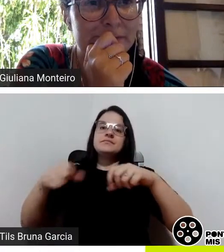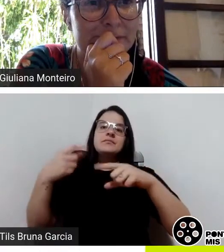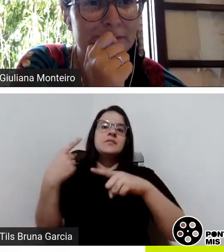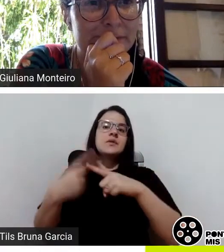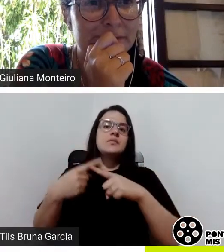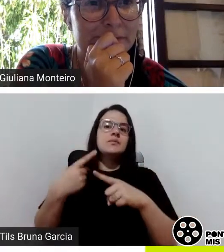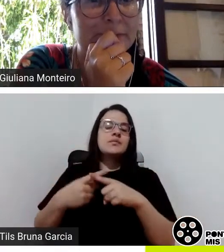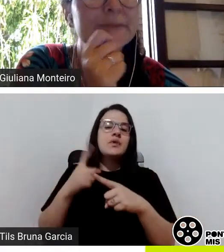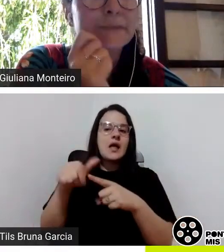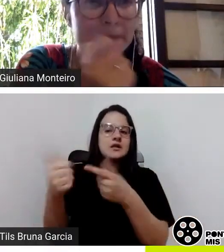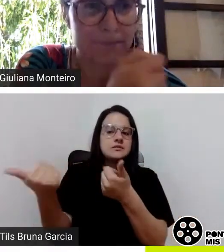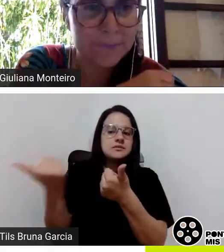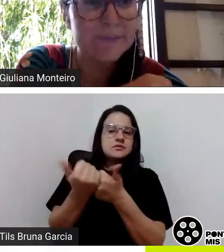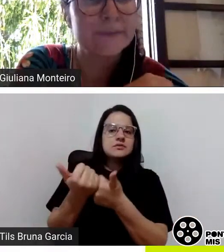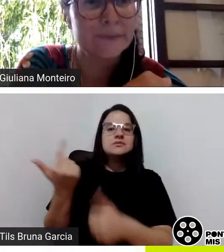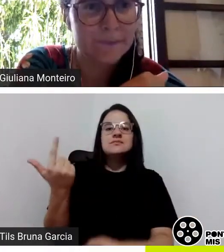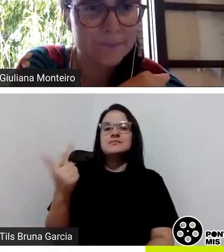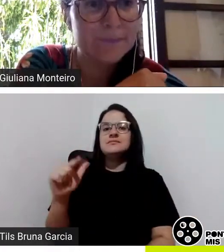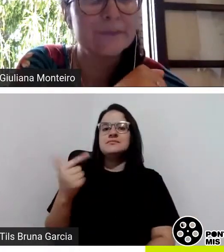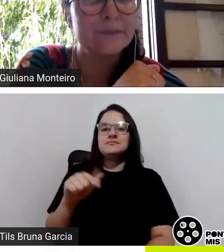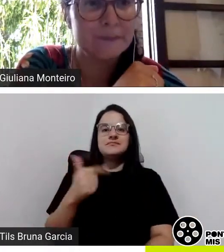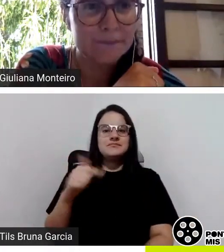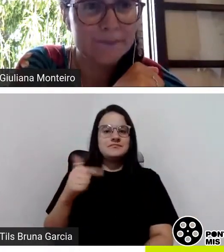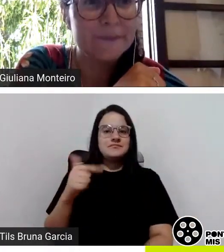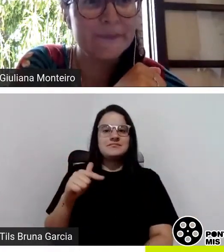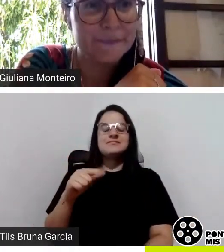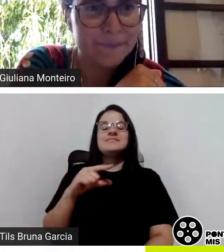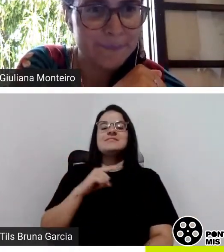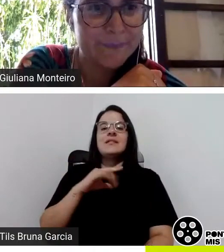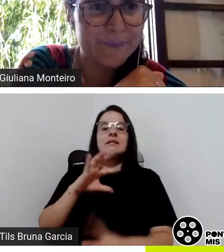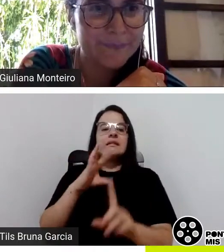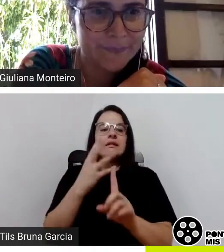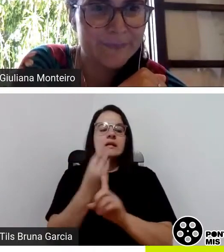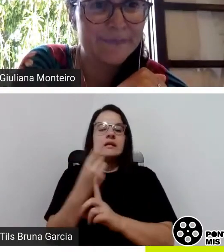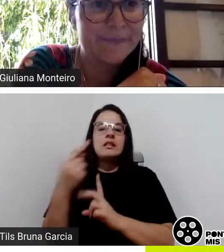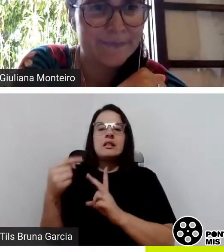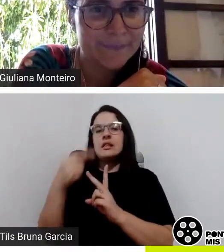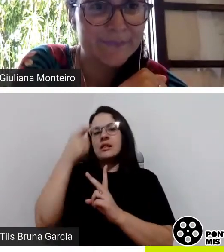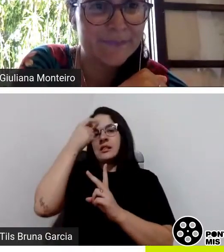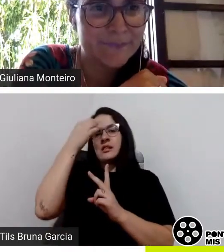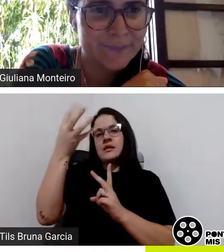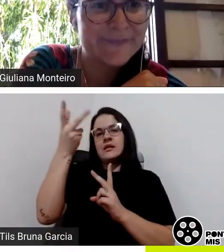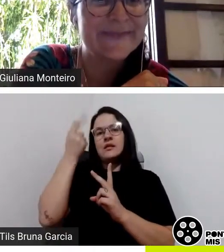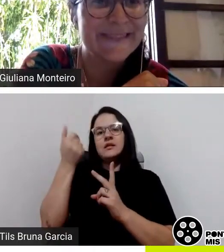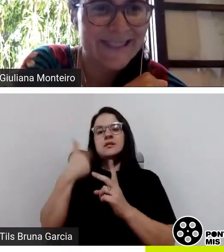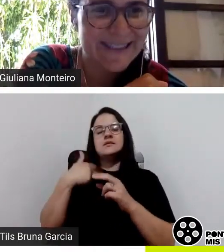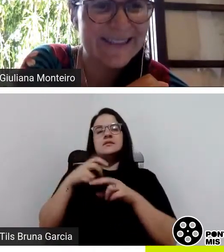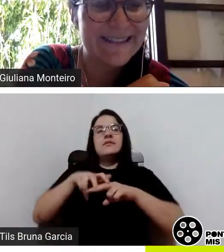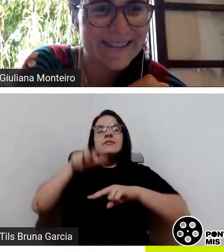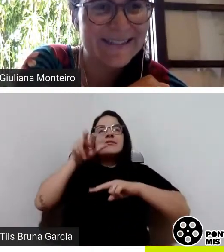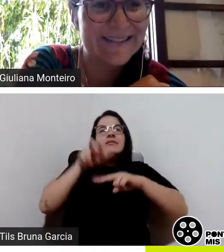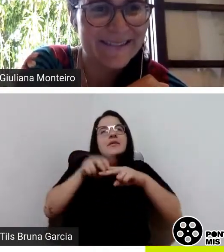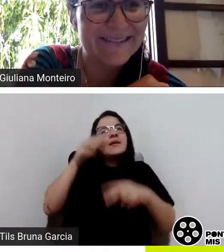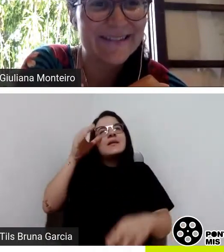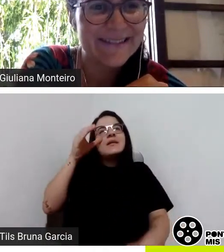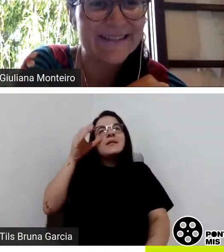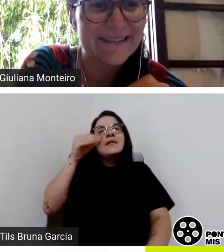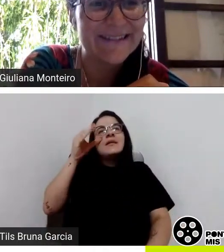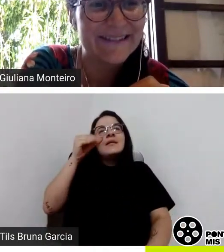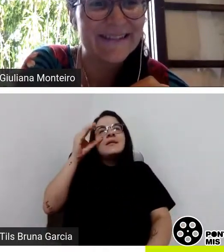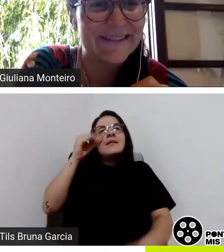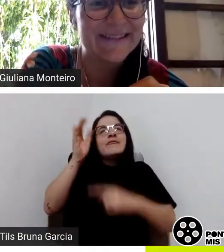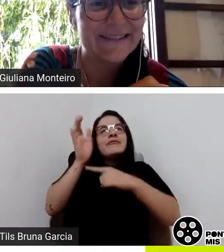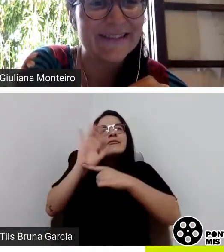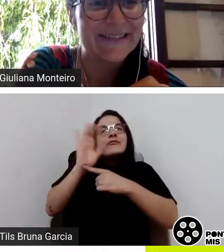é substitutivo. Continua valendo sentar numa sala e assistir Ladrões de Bicicleta. Continua igual, com o mesmo